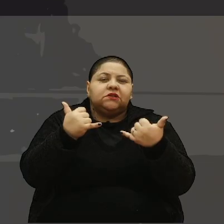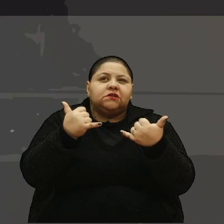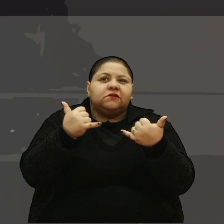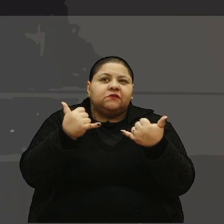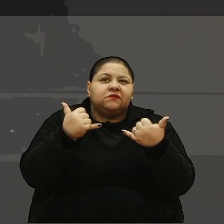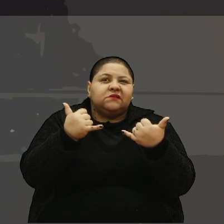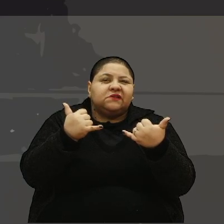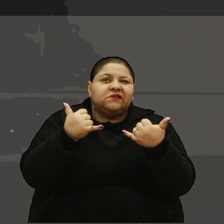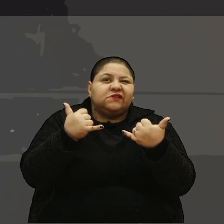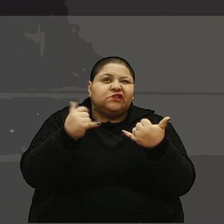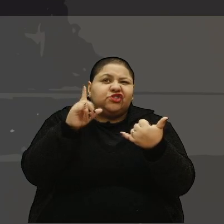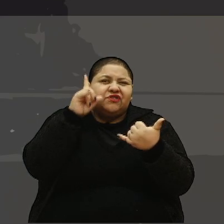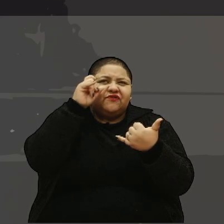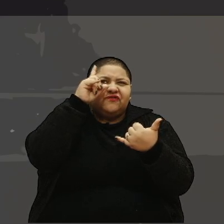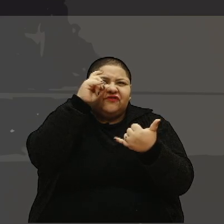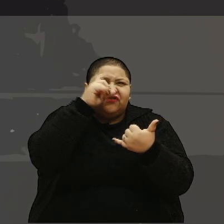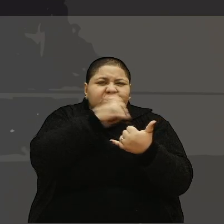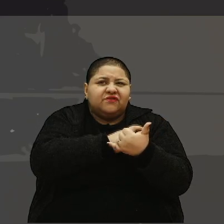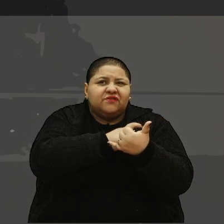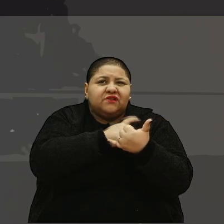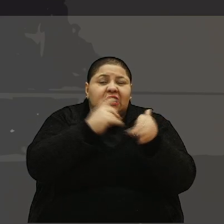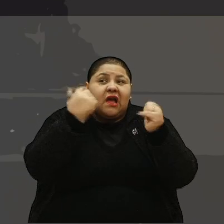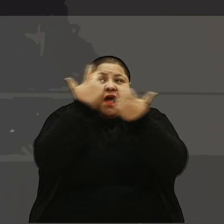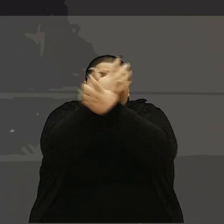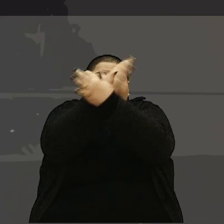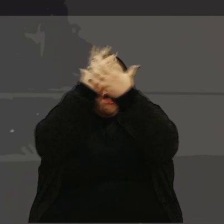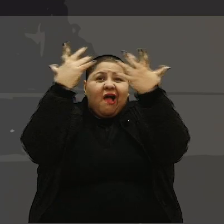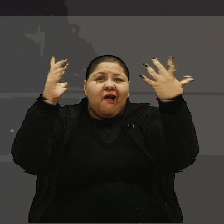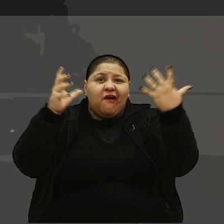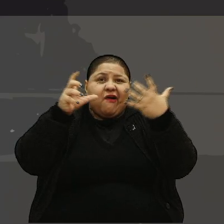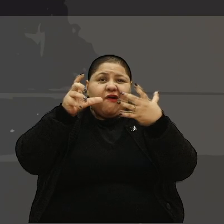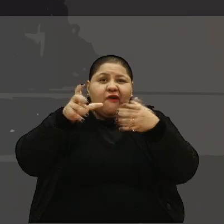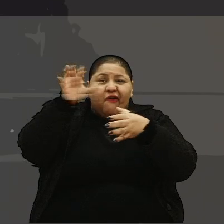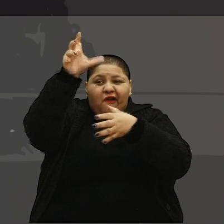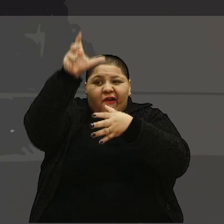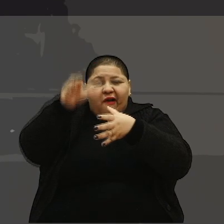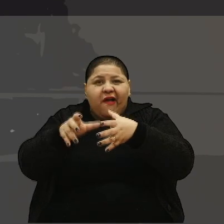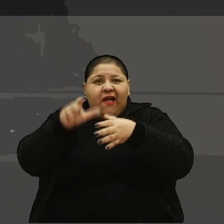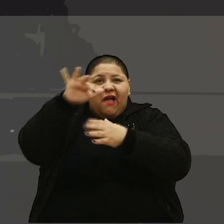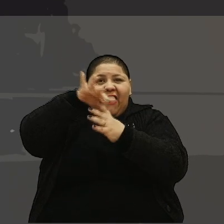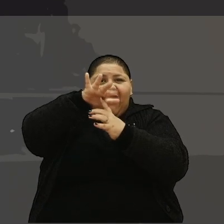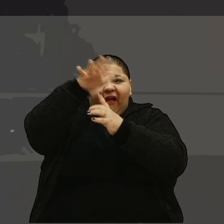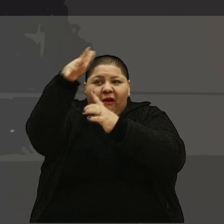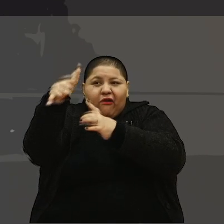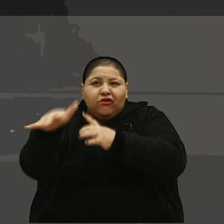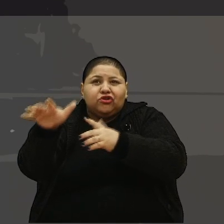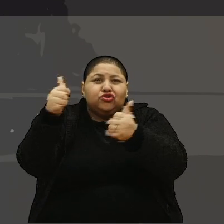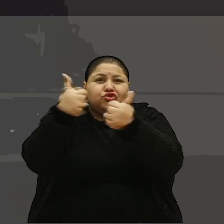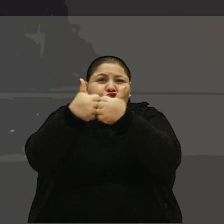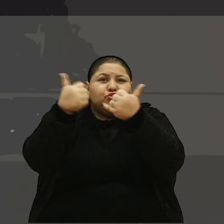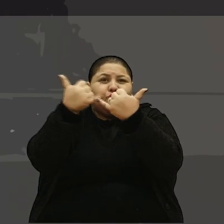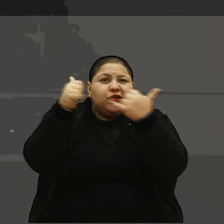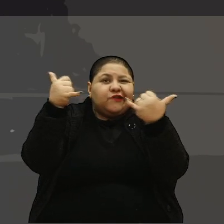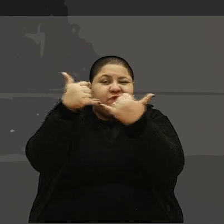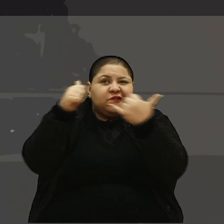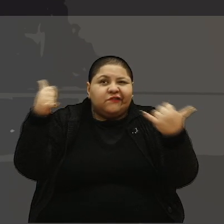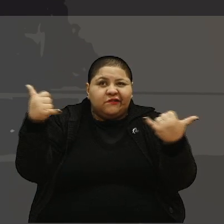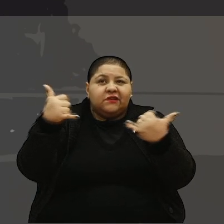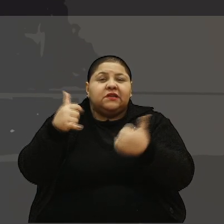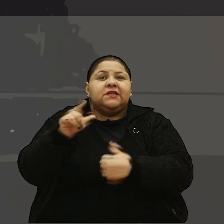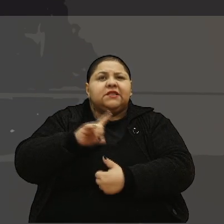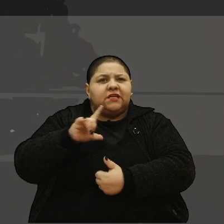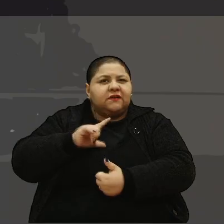extremamente complexa, árvores, os galhos tocando diretamente na fiação, onde que